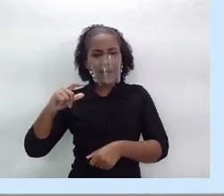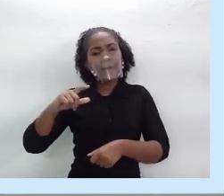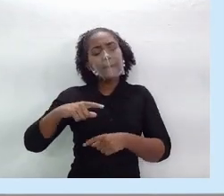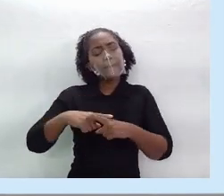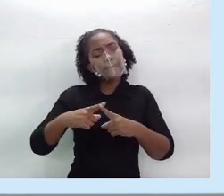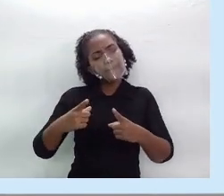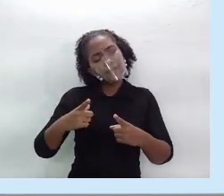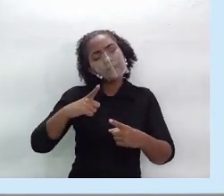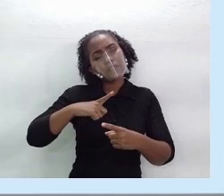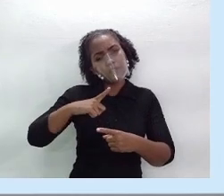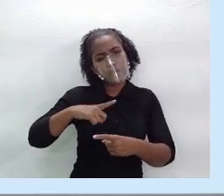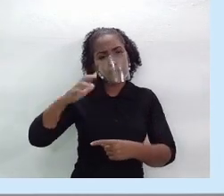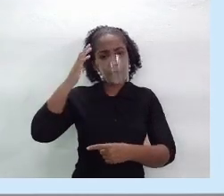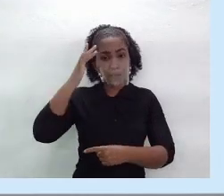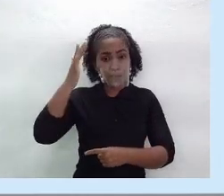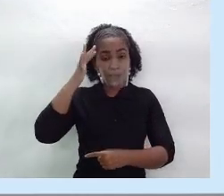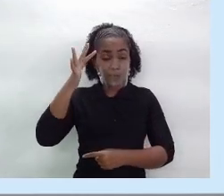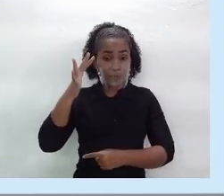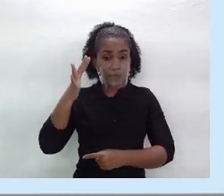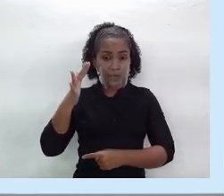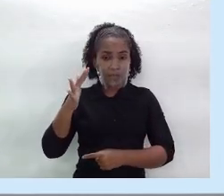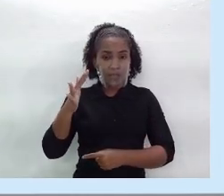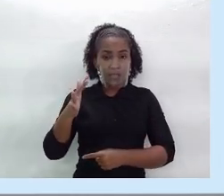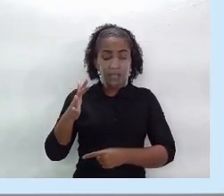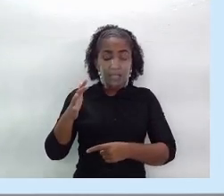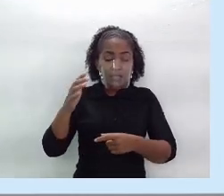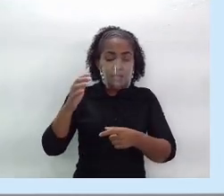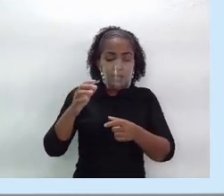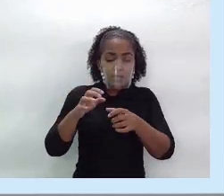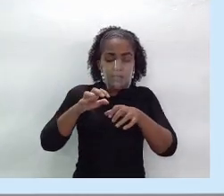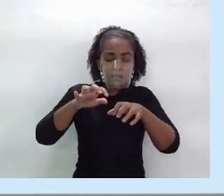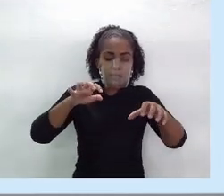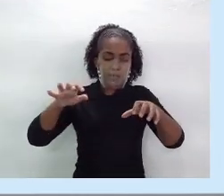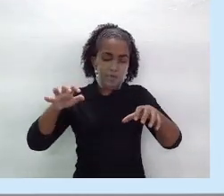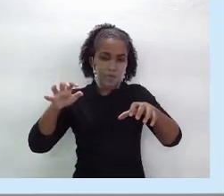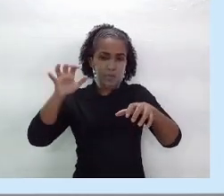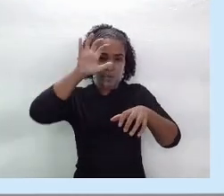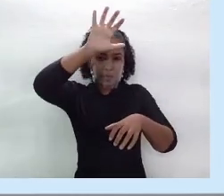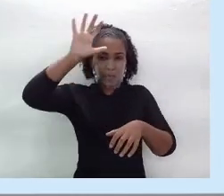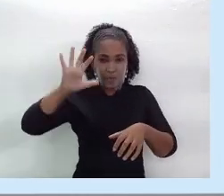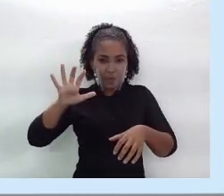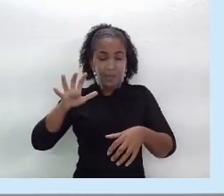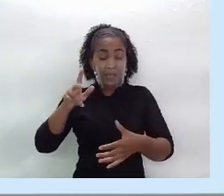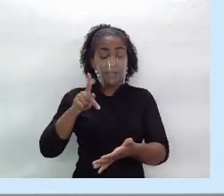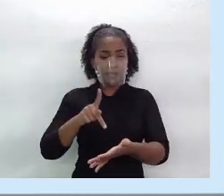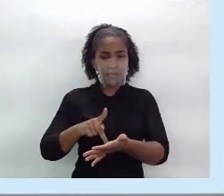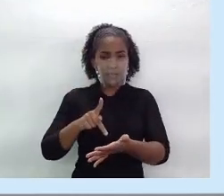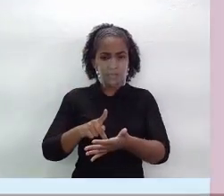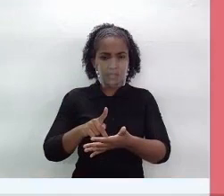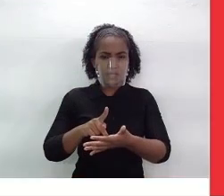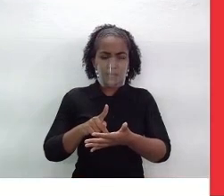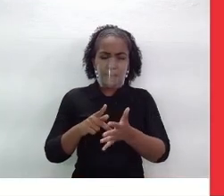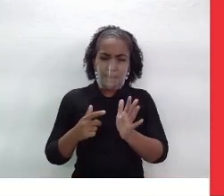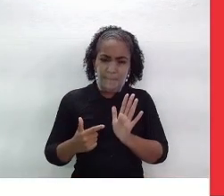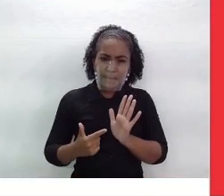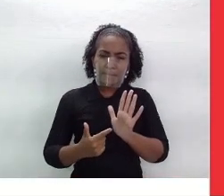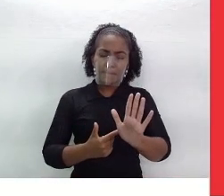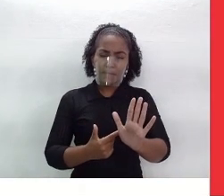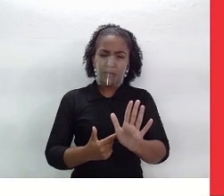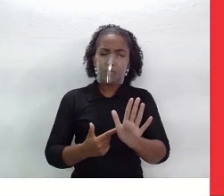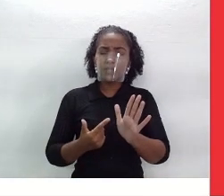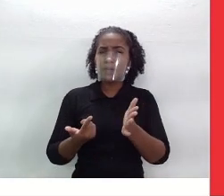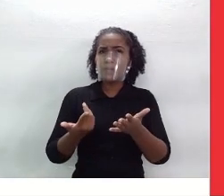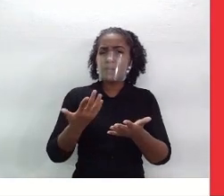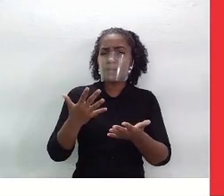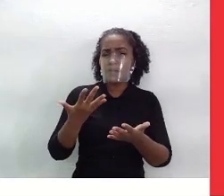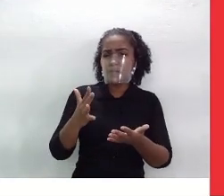a teoria da deriva continental propriamente dita, que remonta aí no início